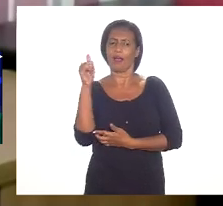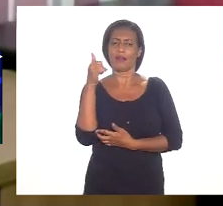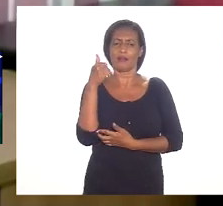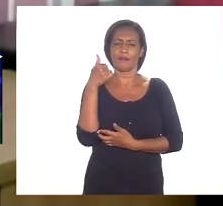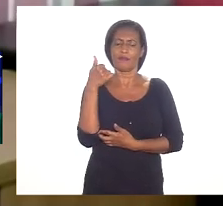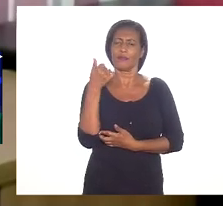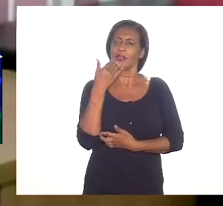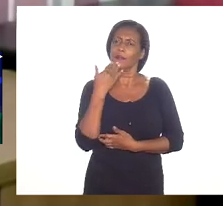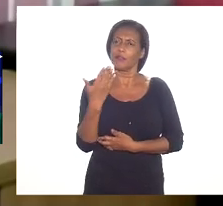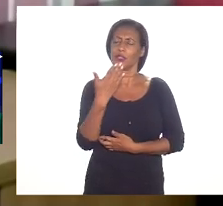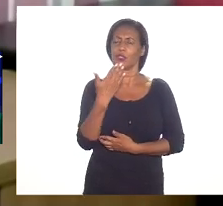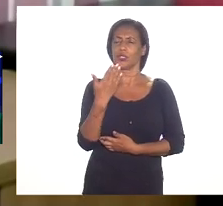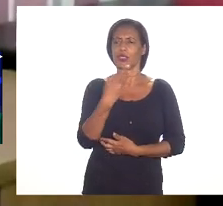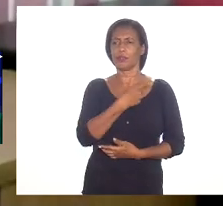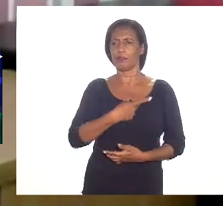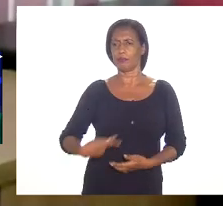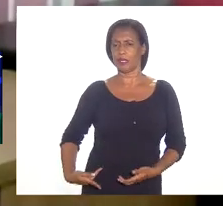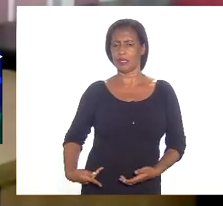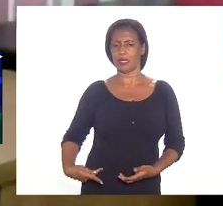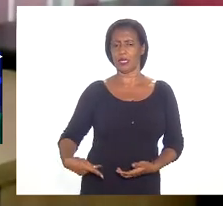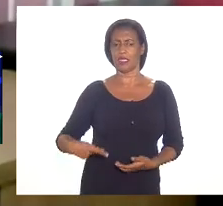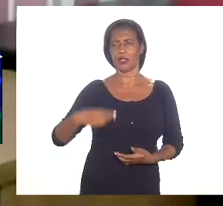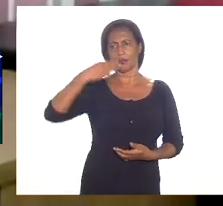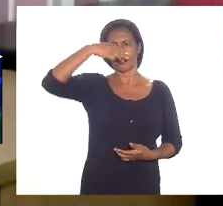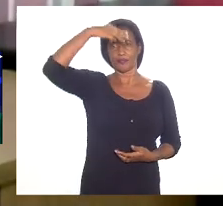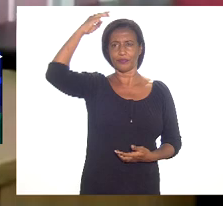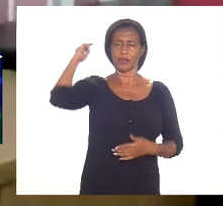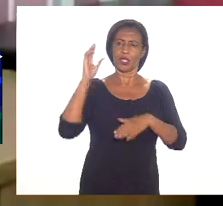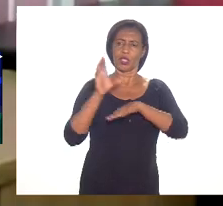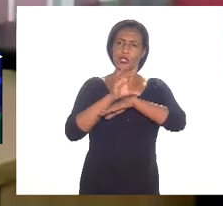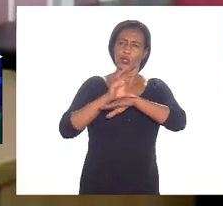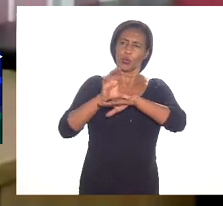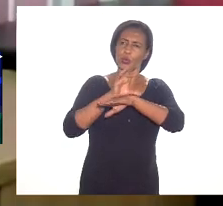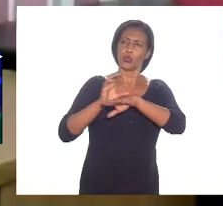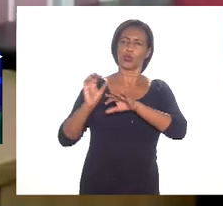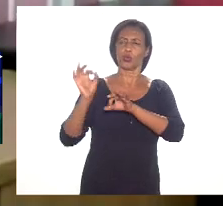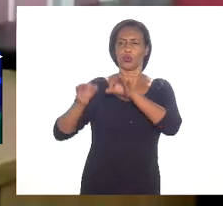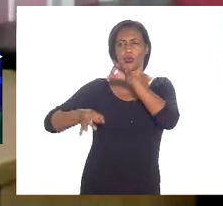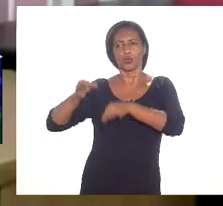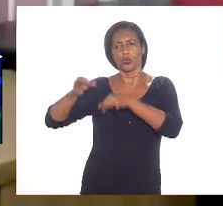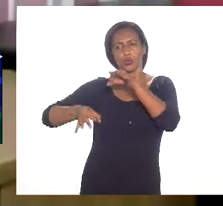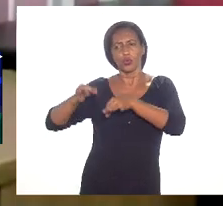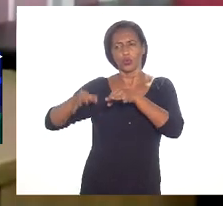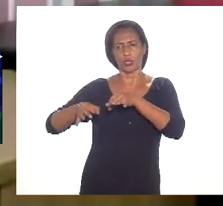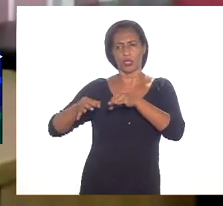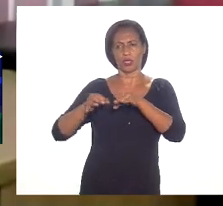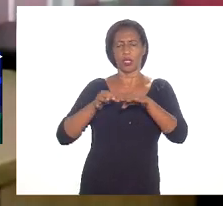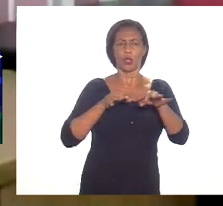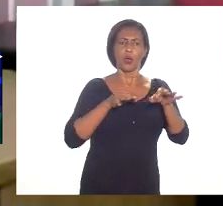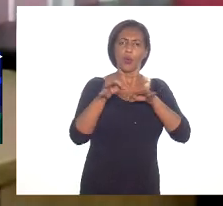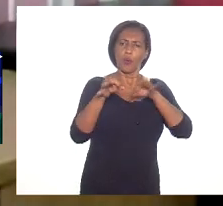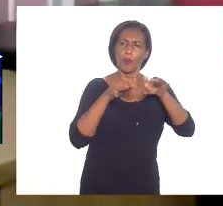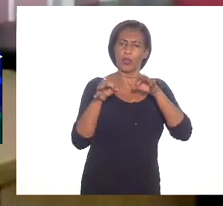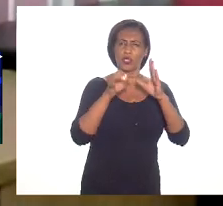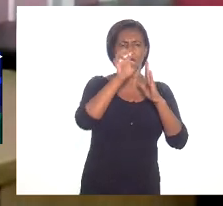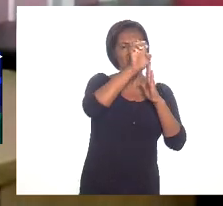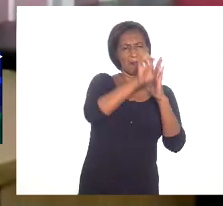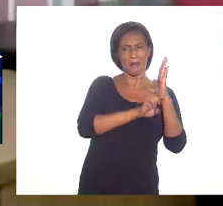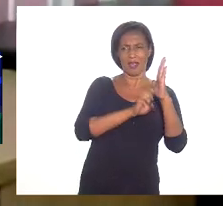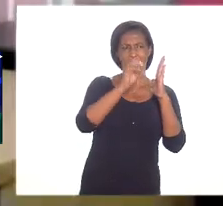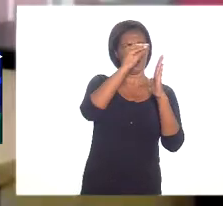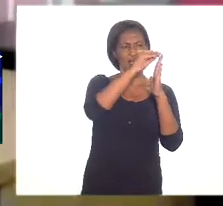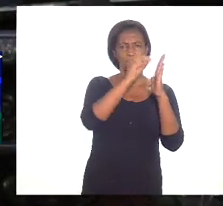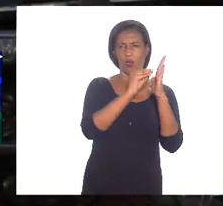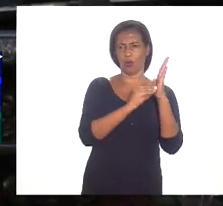Pacheco apresenta da da comissão de Constituição de justiça é o Projeto recebeu algumas emendas Presidente se pudesse